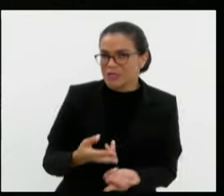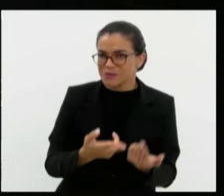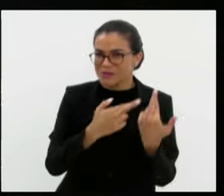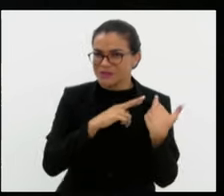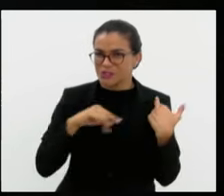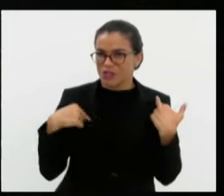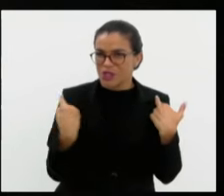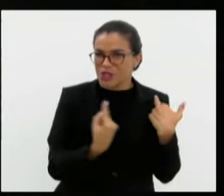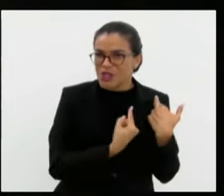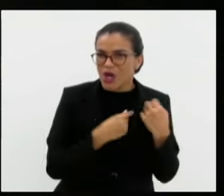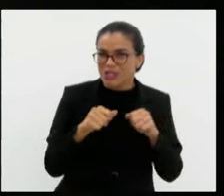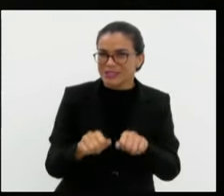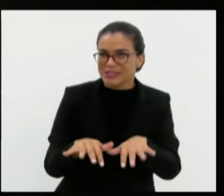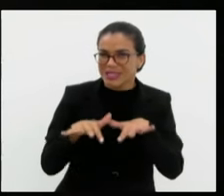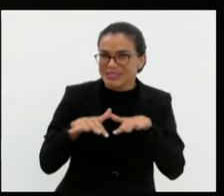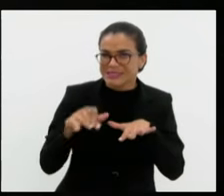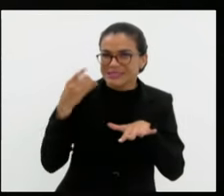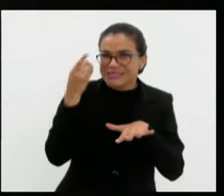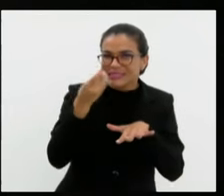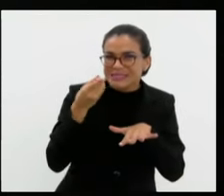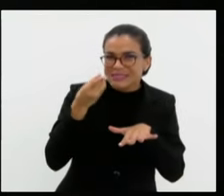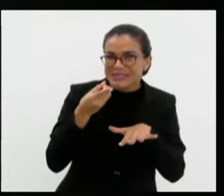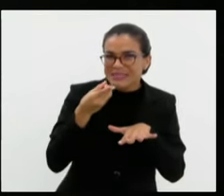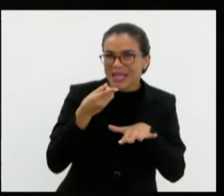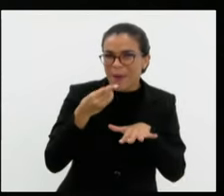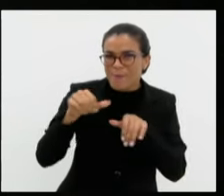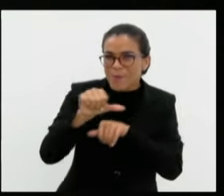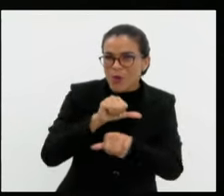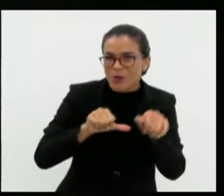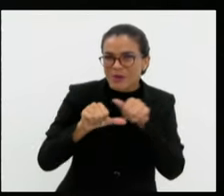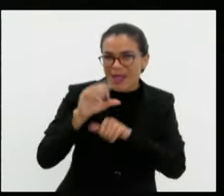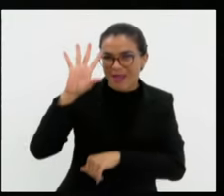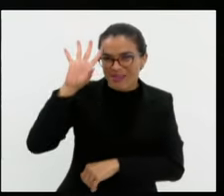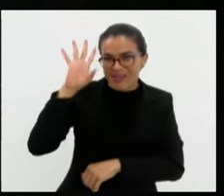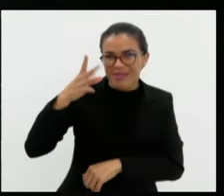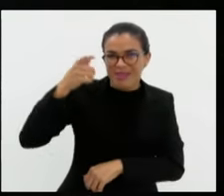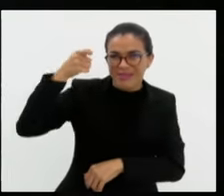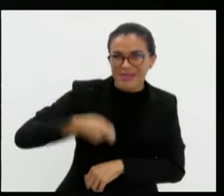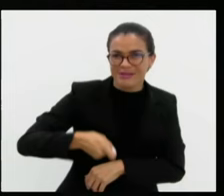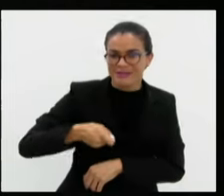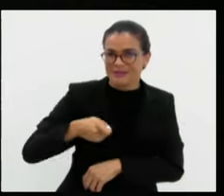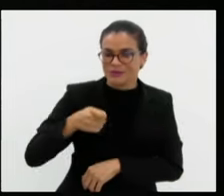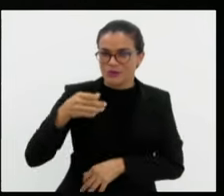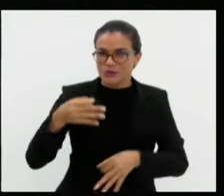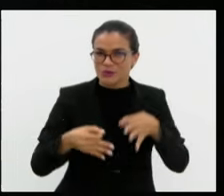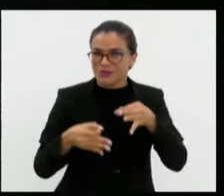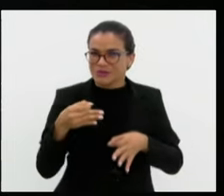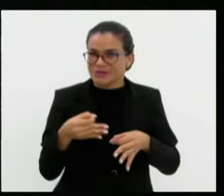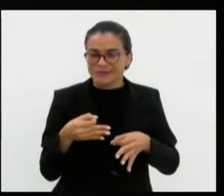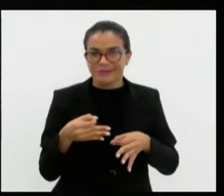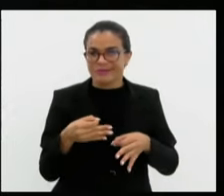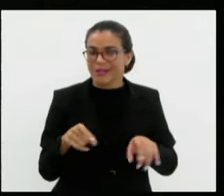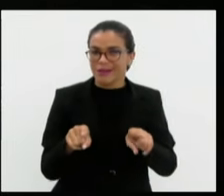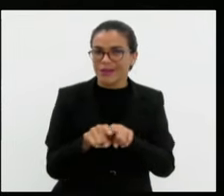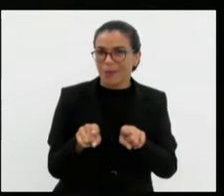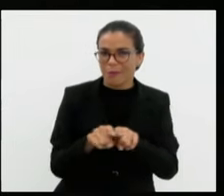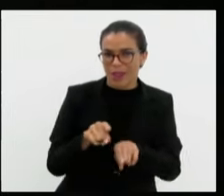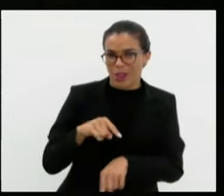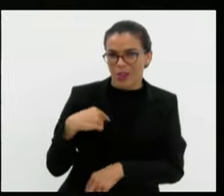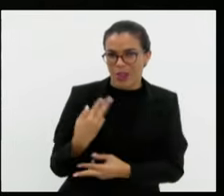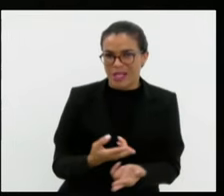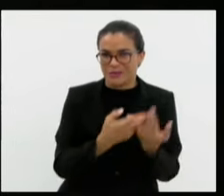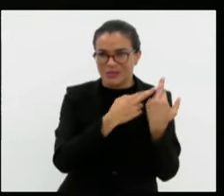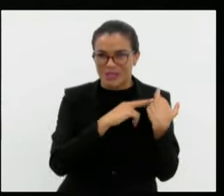parlamento reformular decisão judicial. E também não está entre